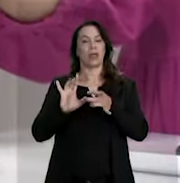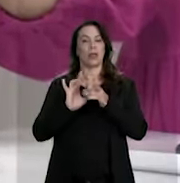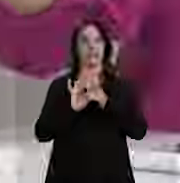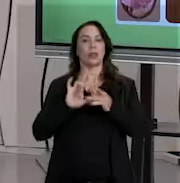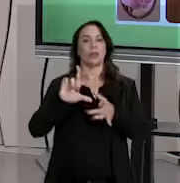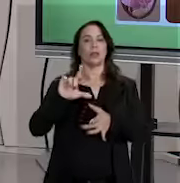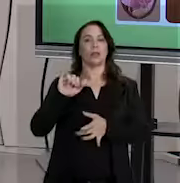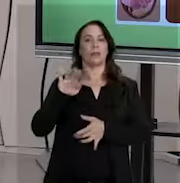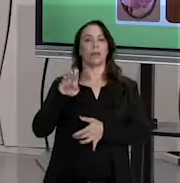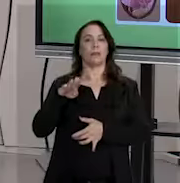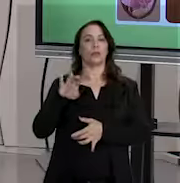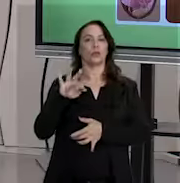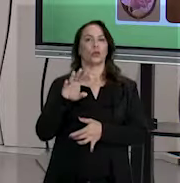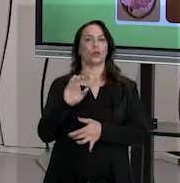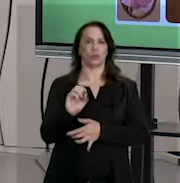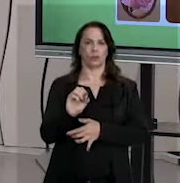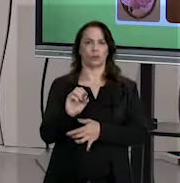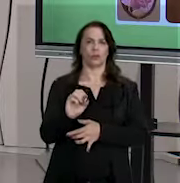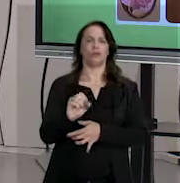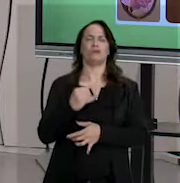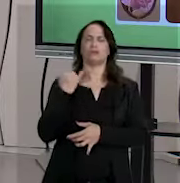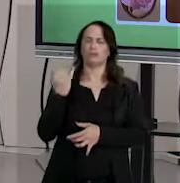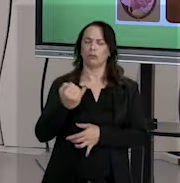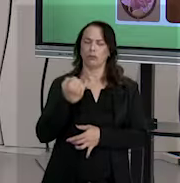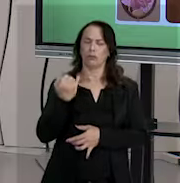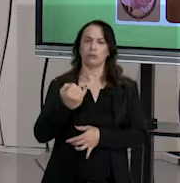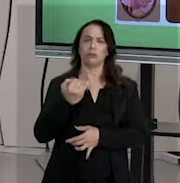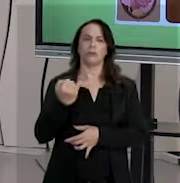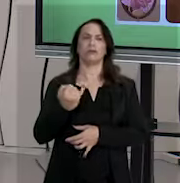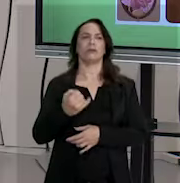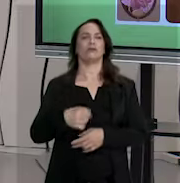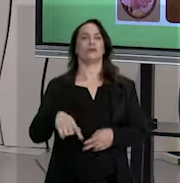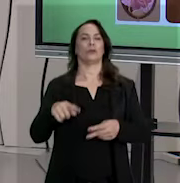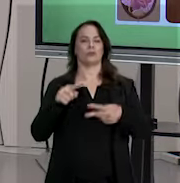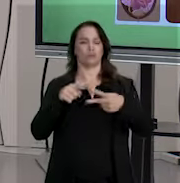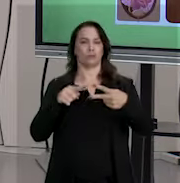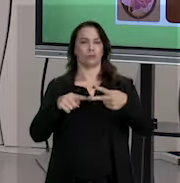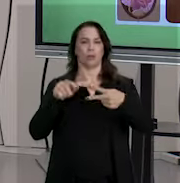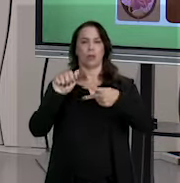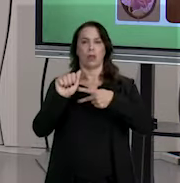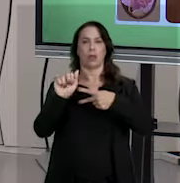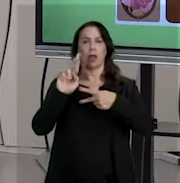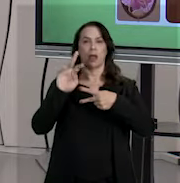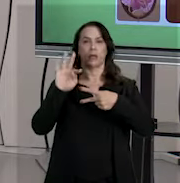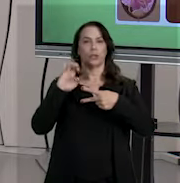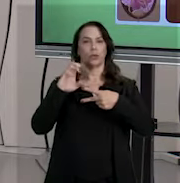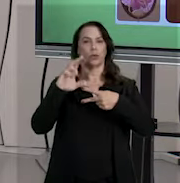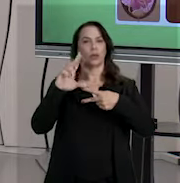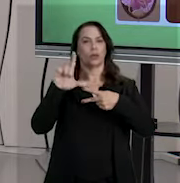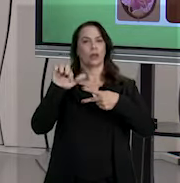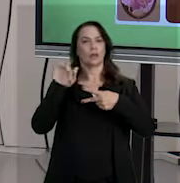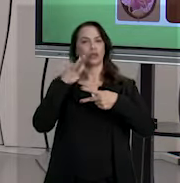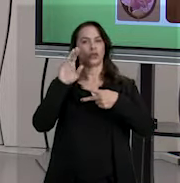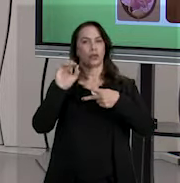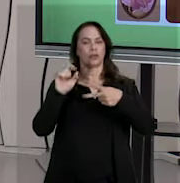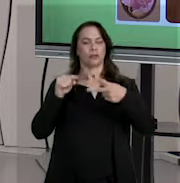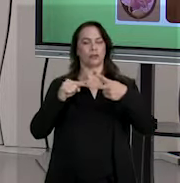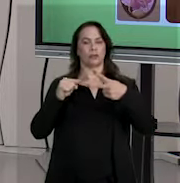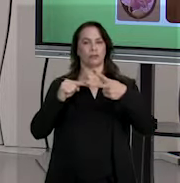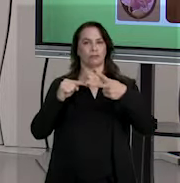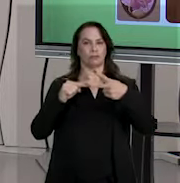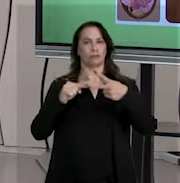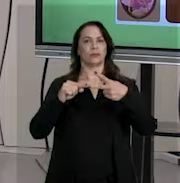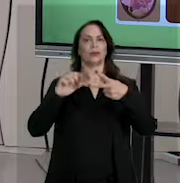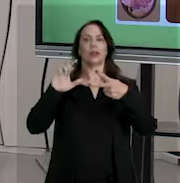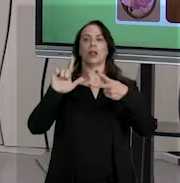ligamento e articulação é extremamente importante e a gente tem que cuidar muito bem dessas articulações, né, elas têm uns líquidozinhos que permitem,